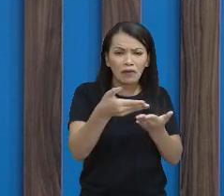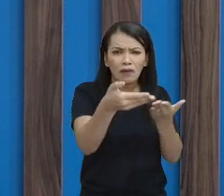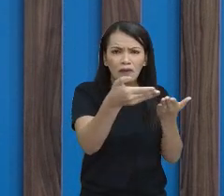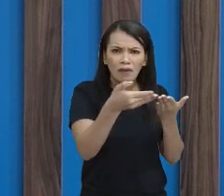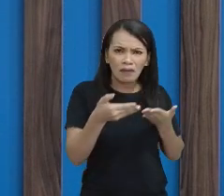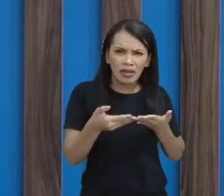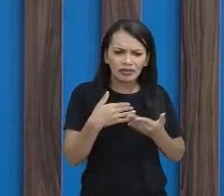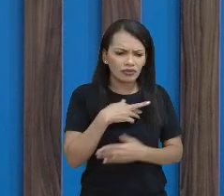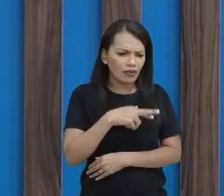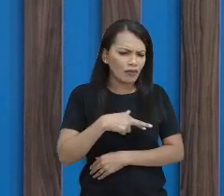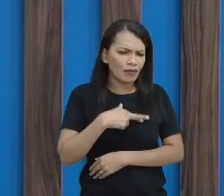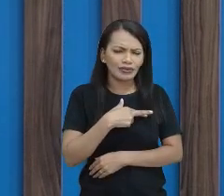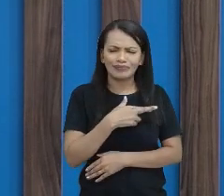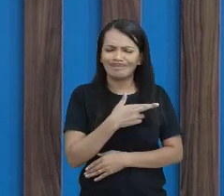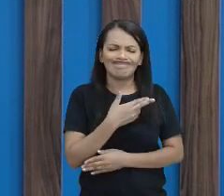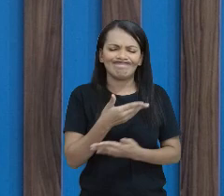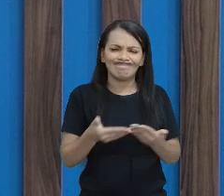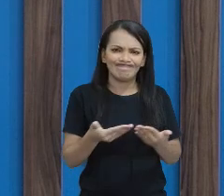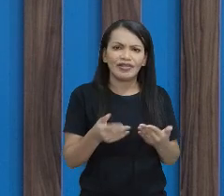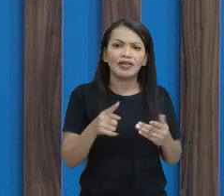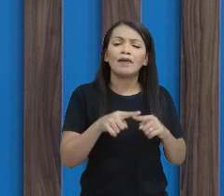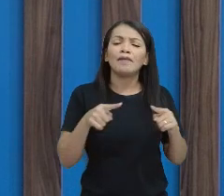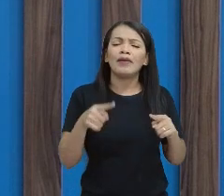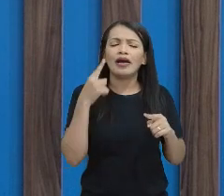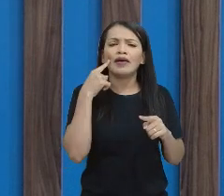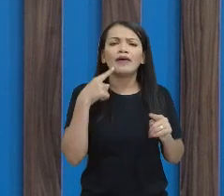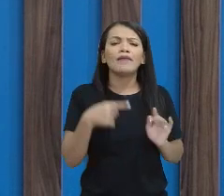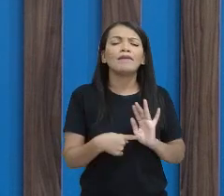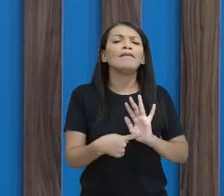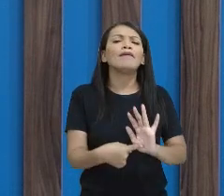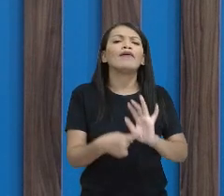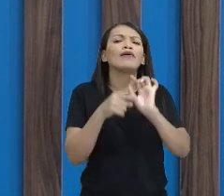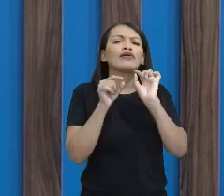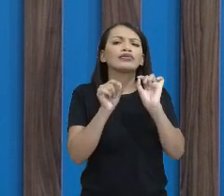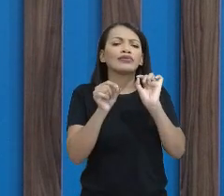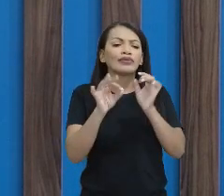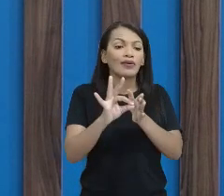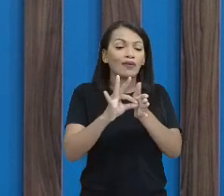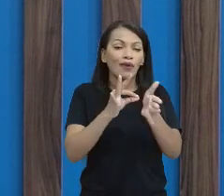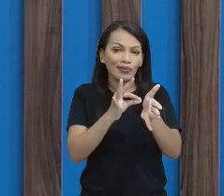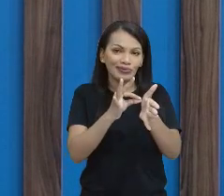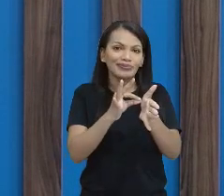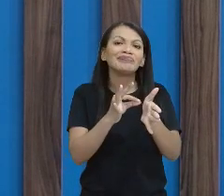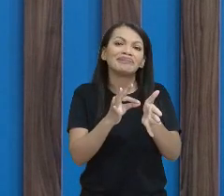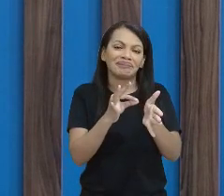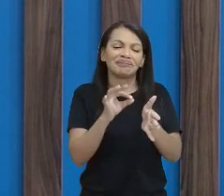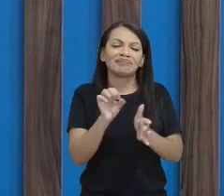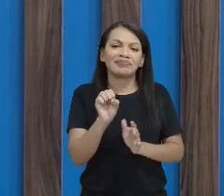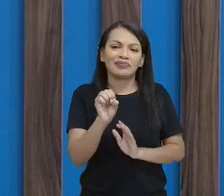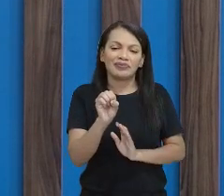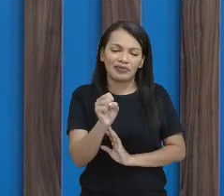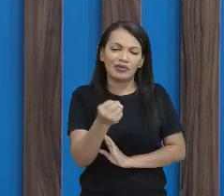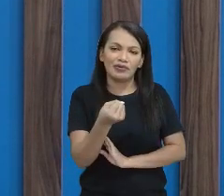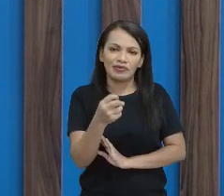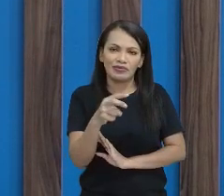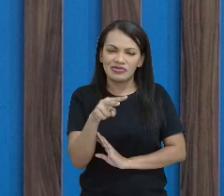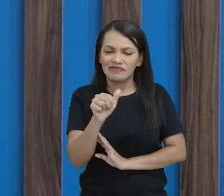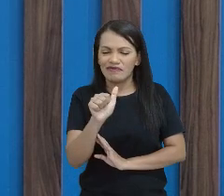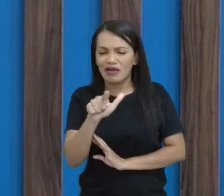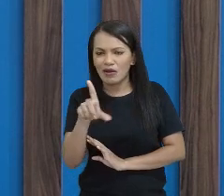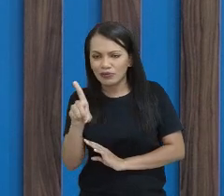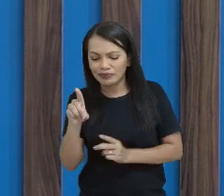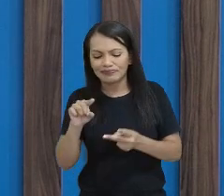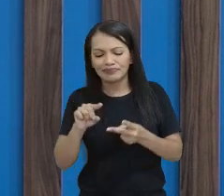esse romantismo, mas ele revela, não é, o autor, né, tanto Oswald quanto Drummond, não